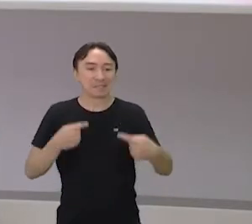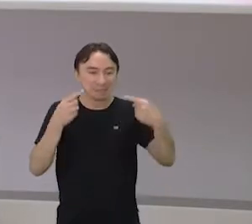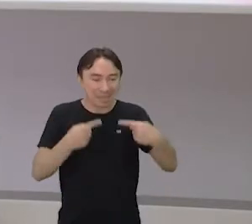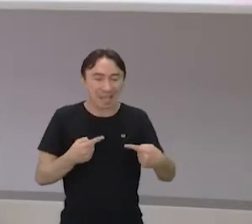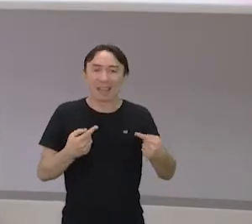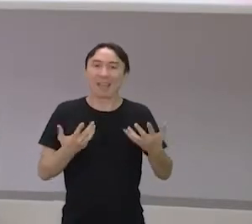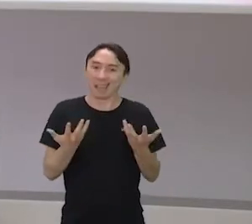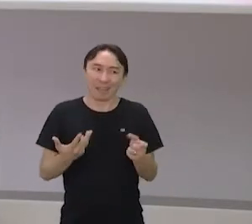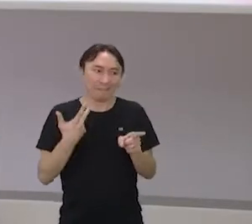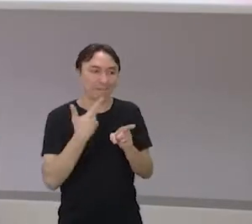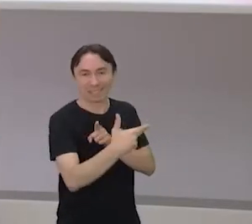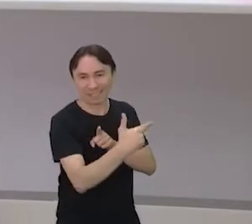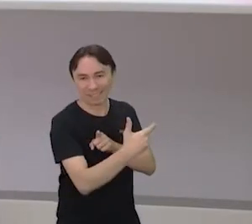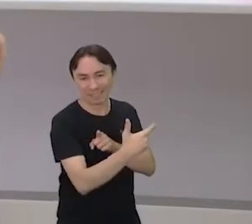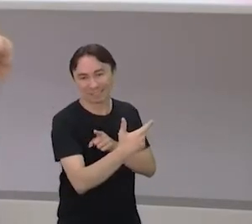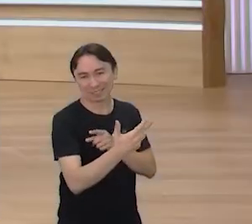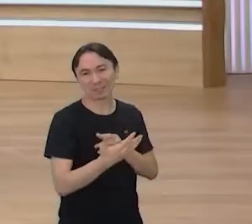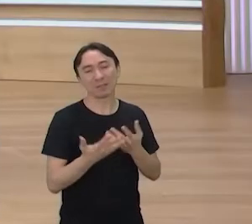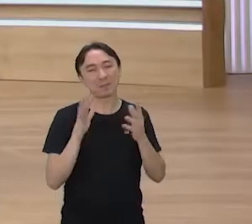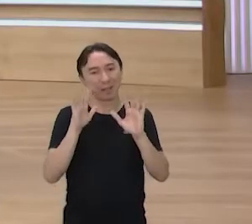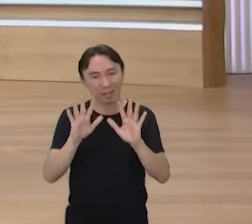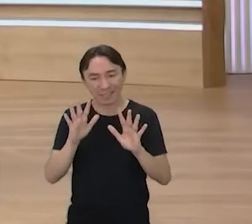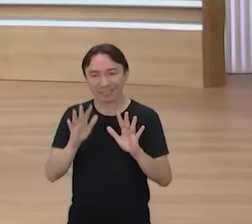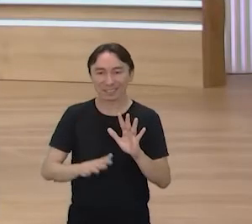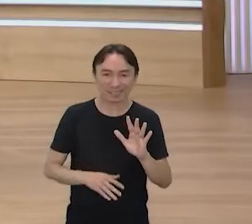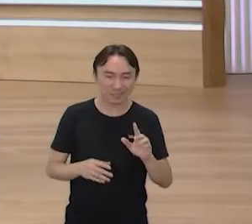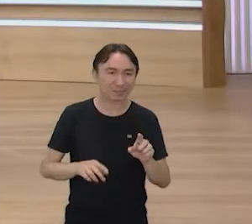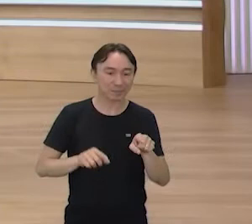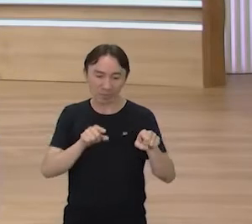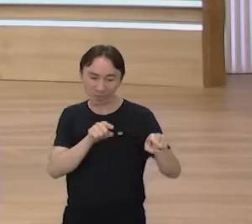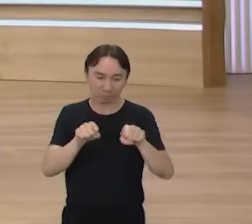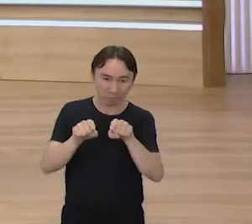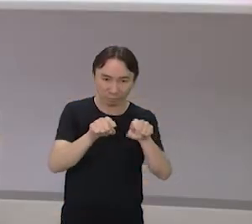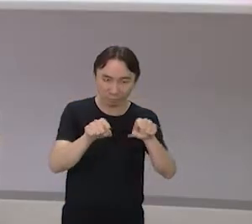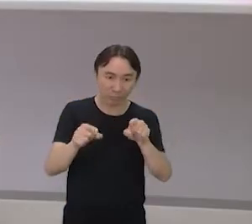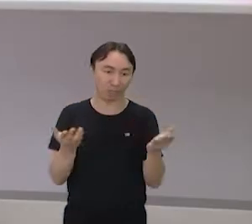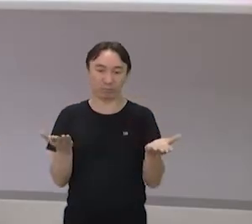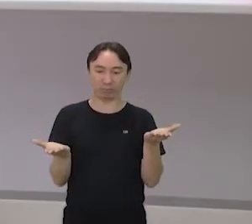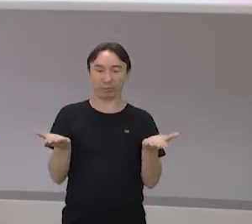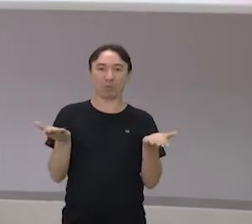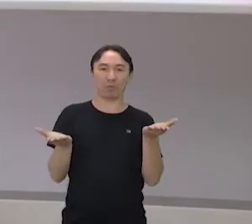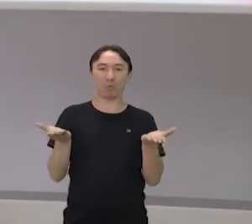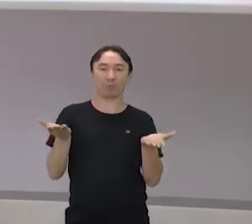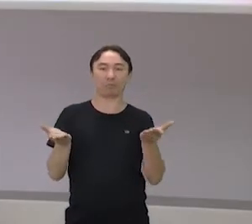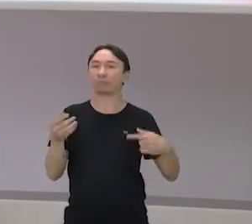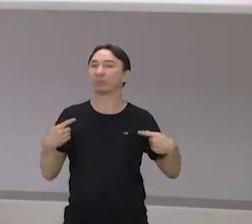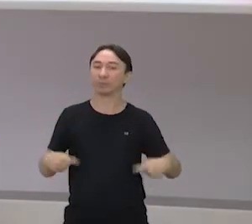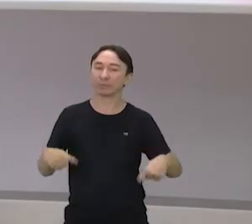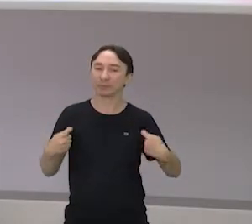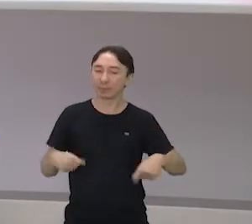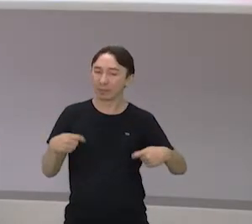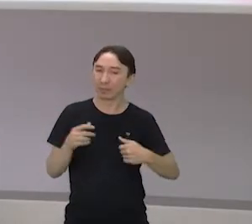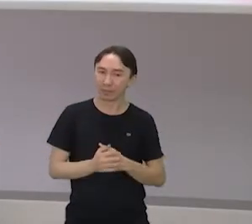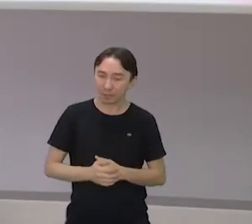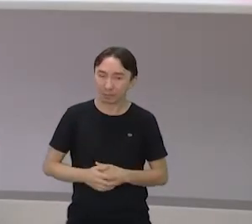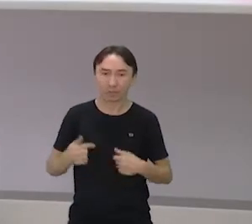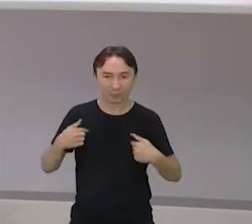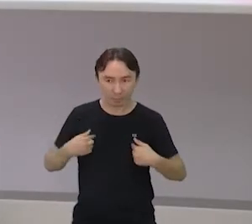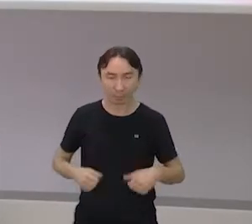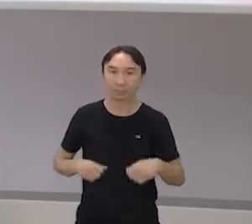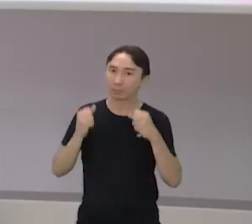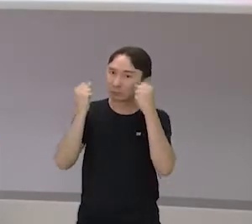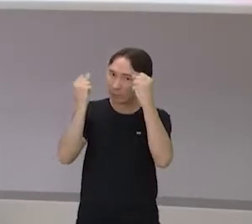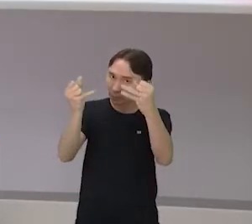ser ali bem equilibrada. Então, isso eu sempre deixei muito claro, para que quando eles fizessem esses jogos,